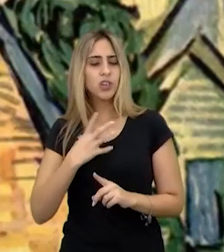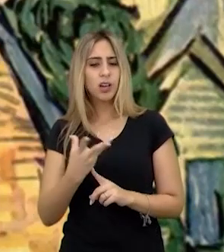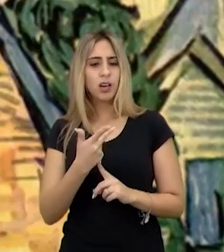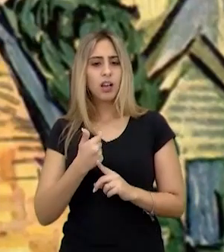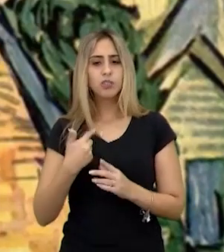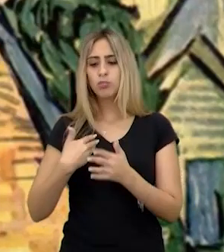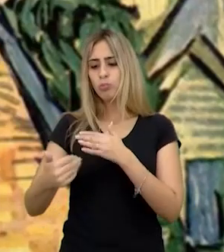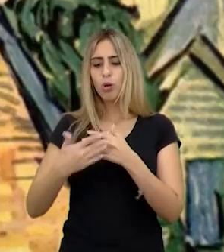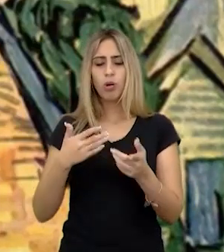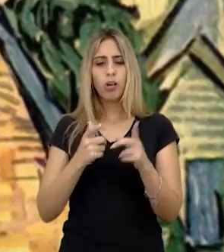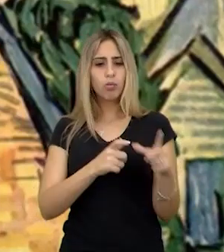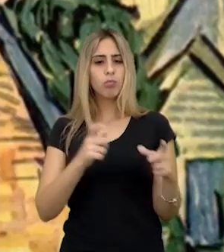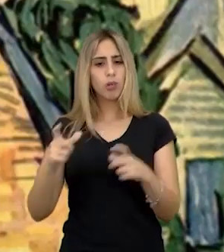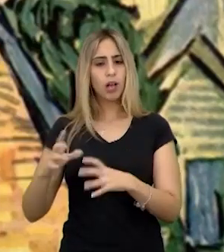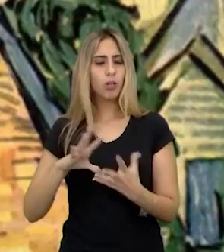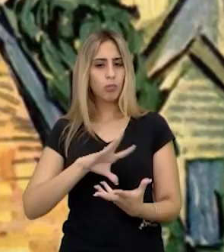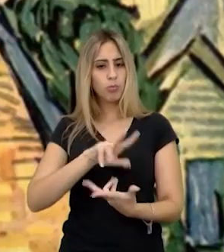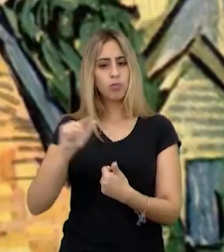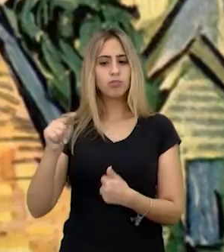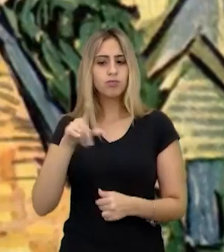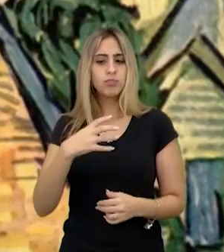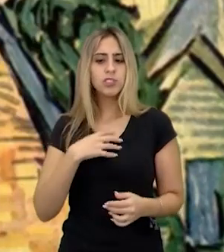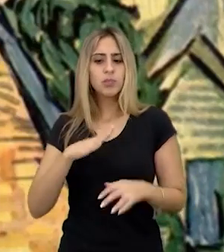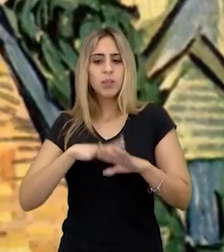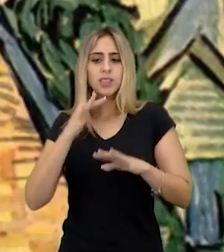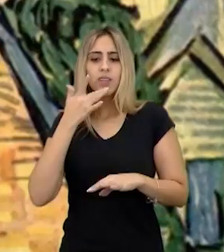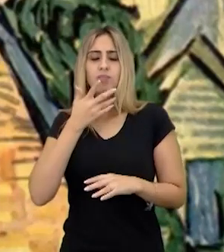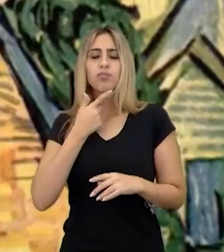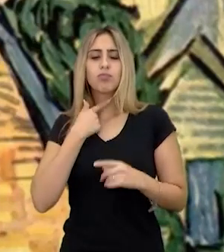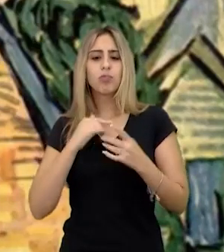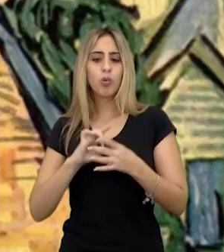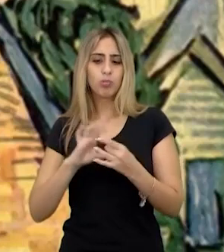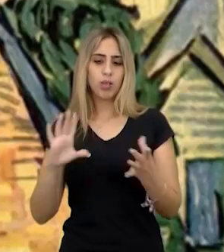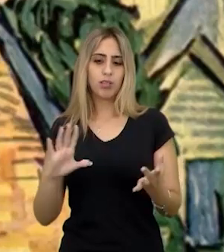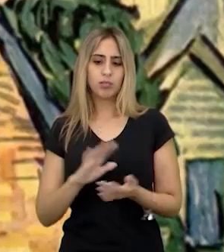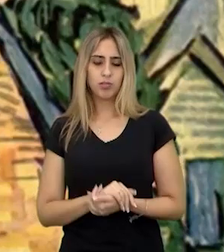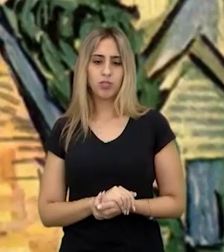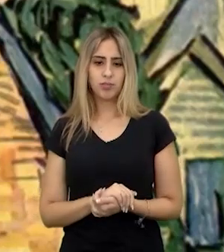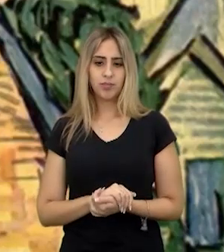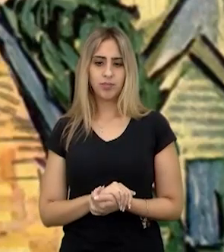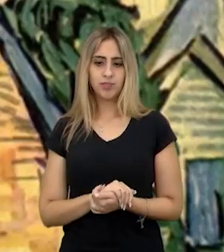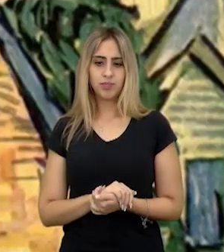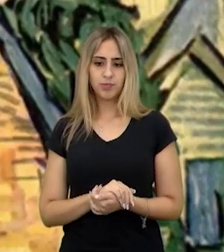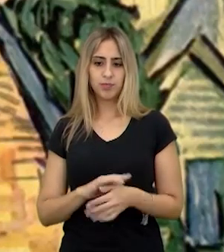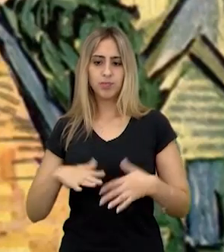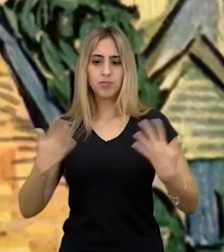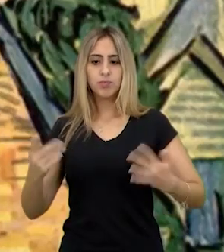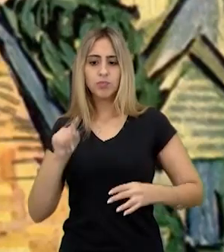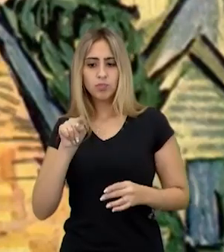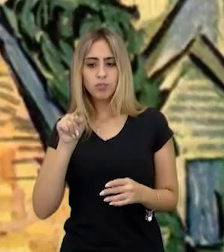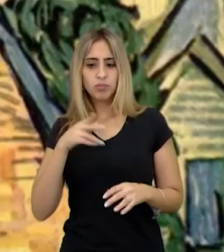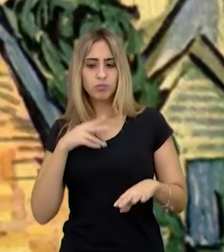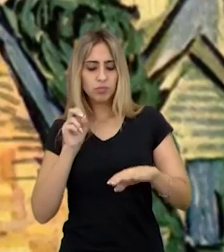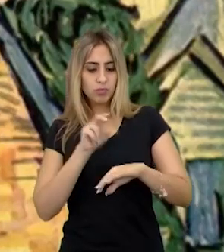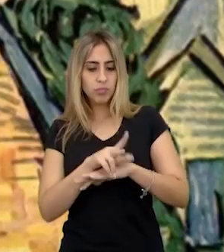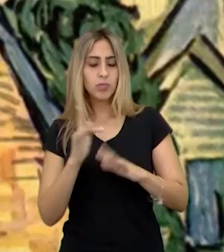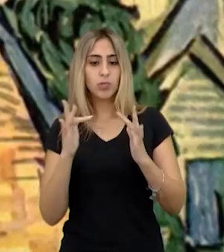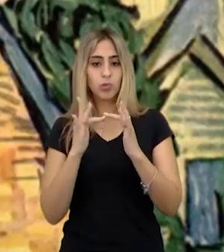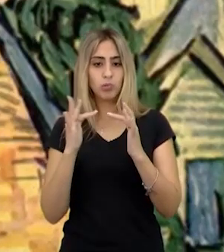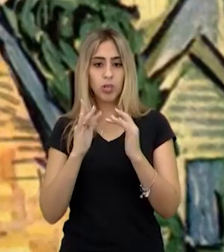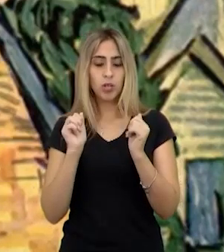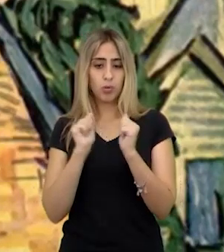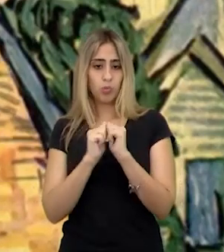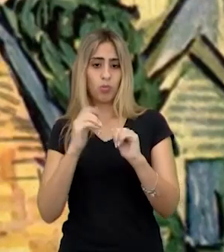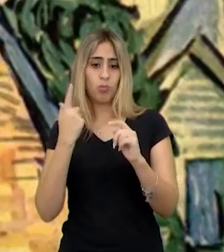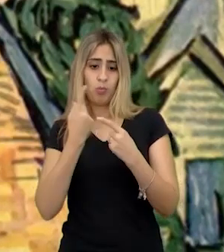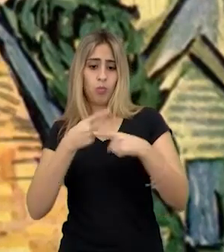lugar do mundo tem um espacinho onde ela vai se sentir um pouquinho mais à vontade. Então, eu acho que é por aí mesmo, né? Então, quando você entra em contato com uma canção, acho que